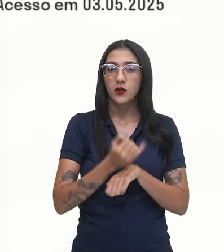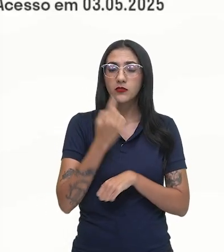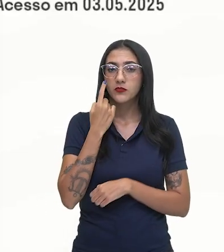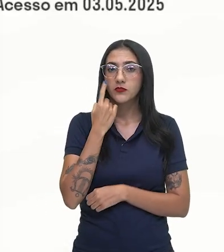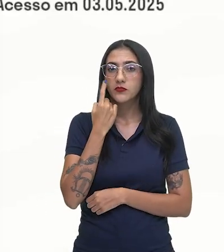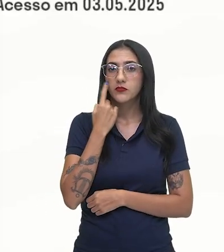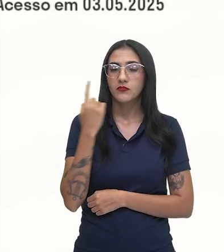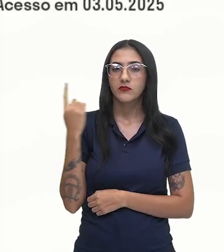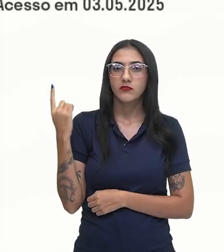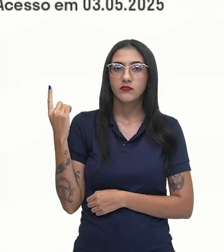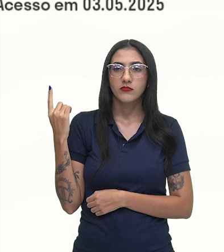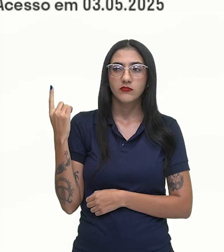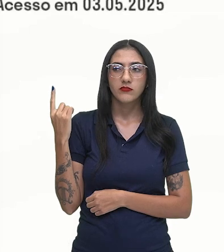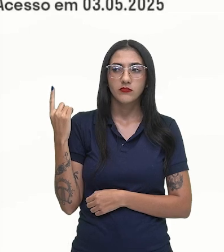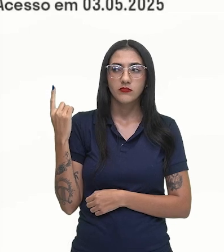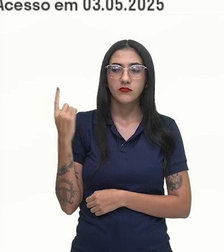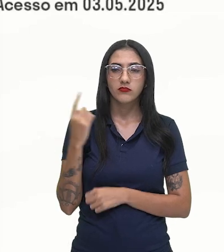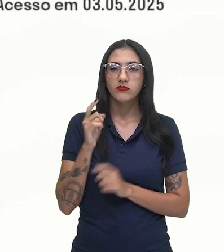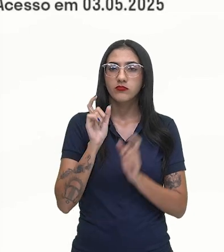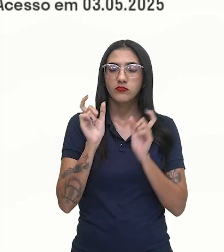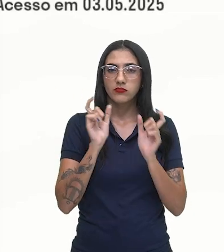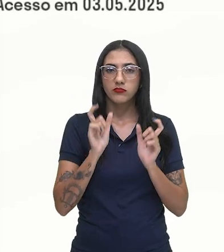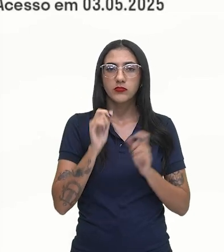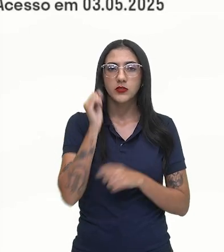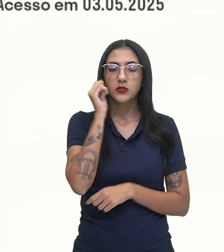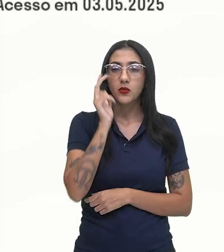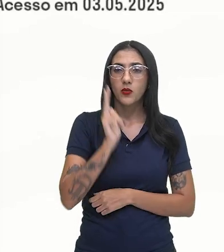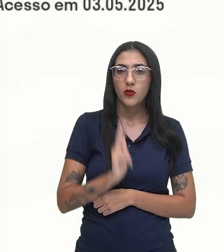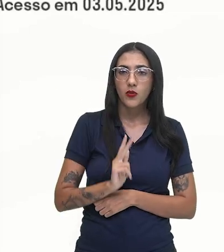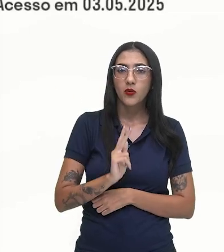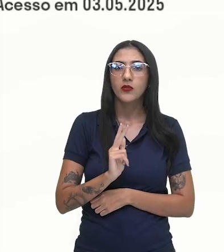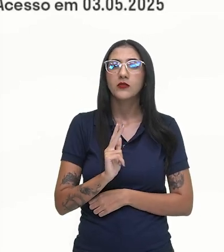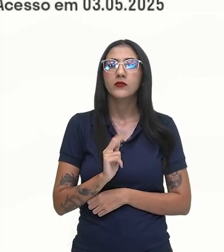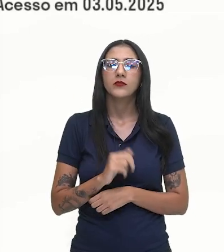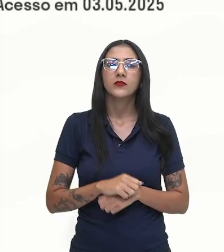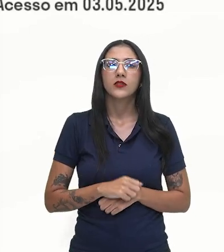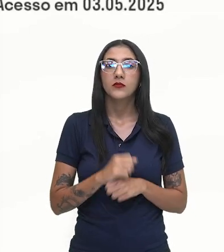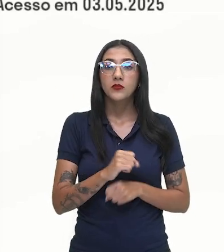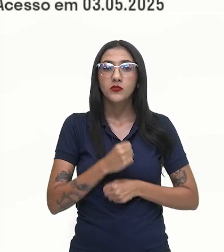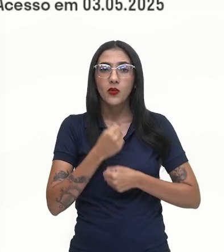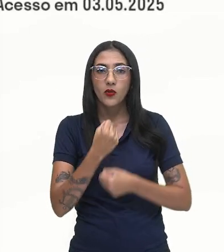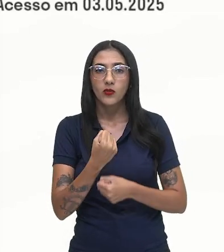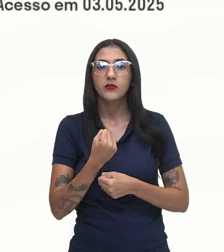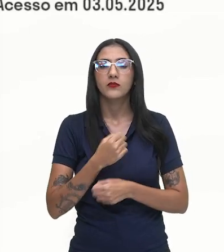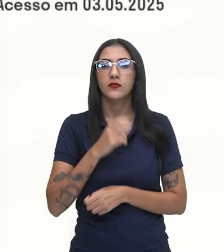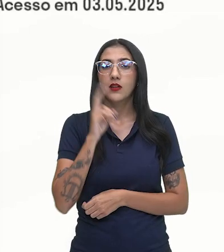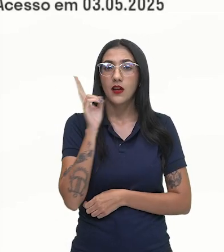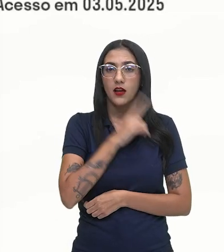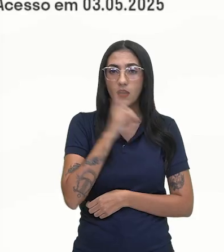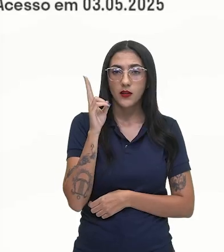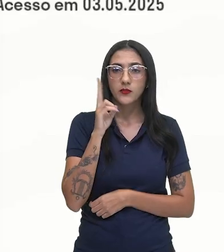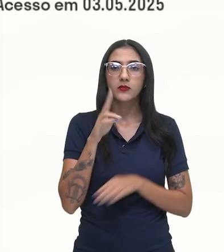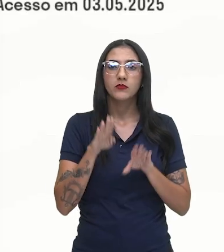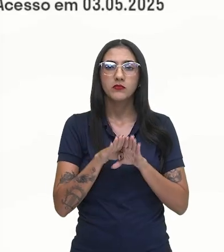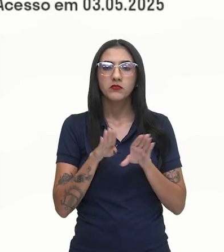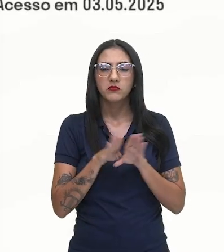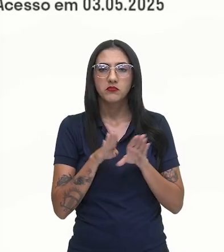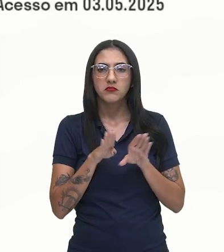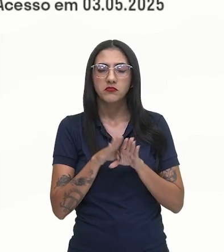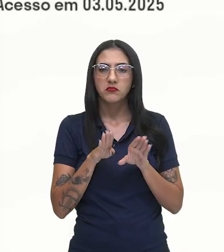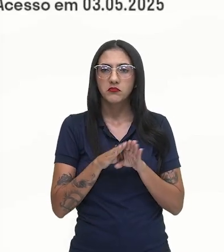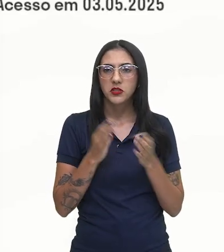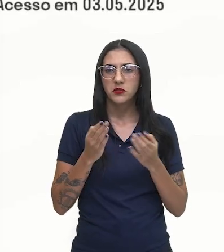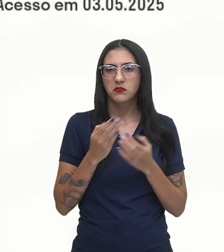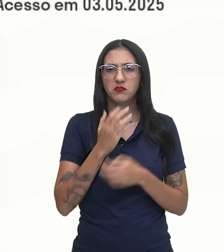astuto, strong, que é forte, fast, que é rápido, e brave, que